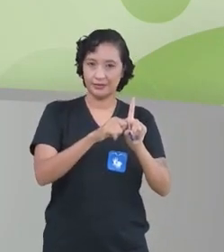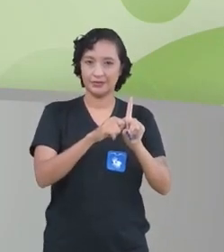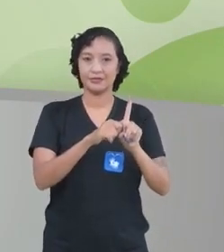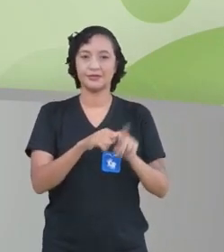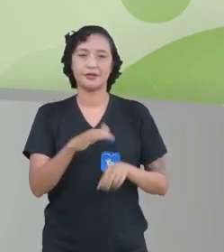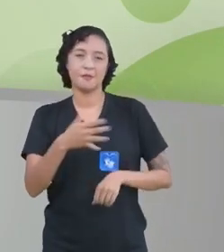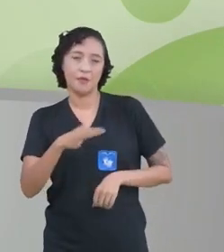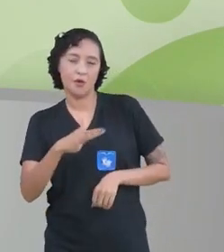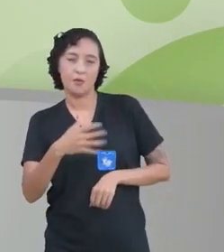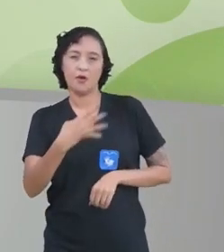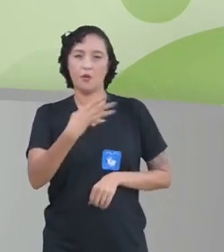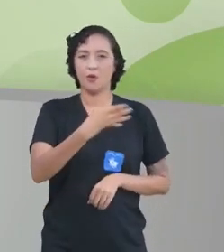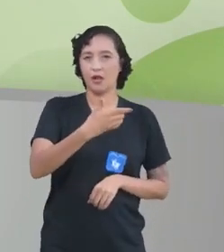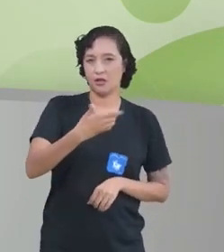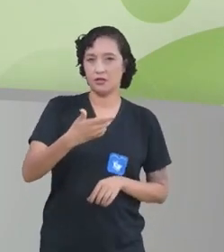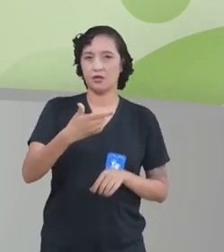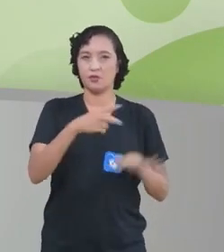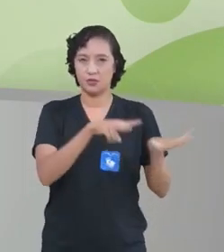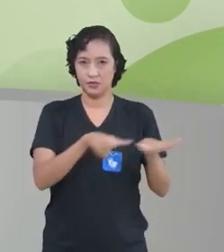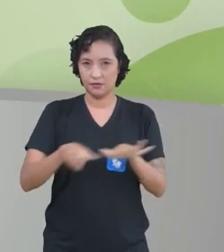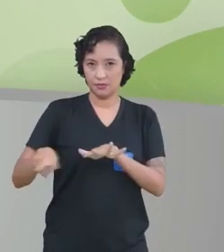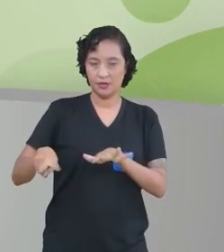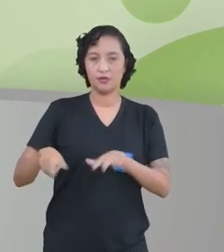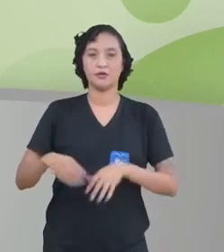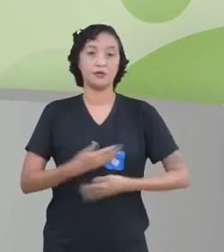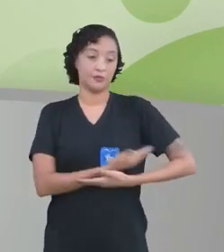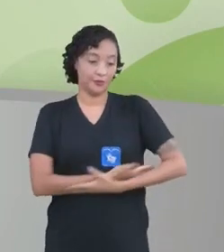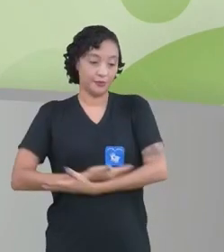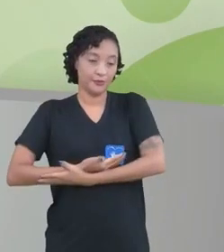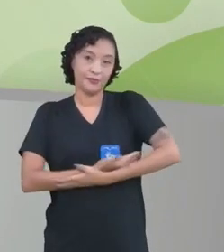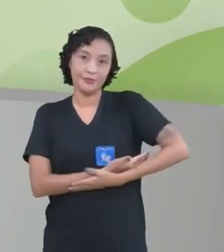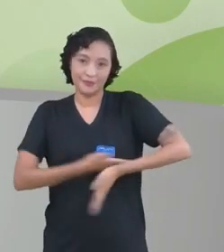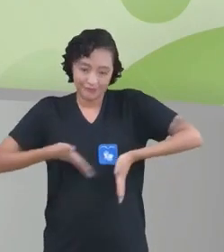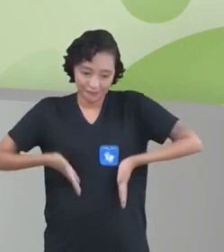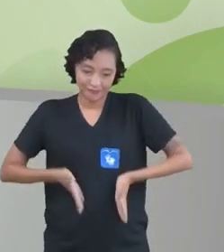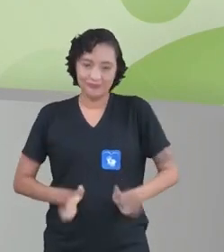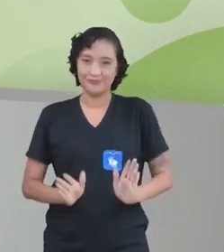aí 42 semanas, o bebê vai nascer. Tudo bem?